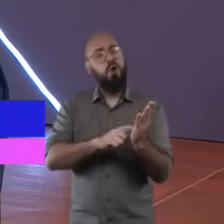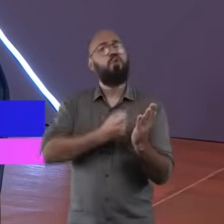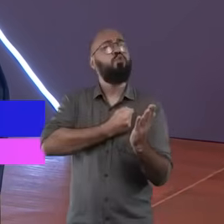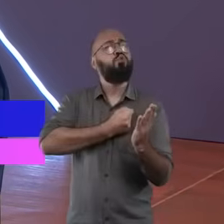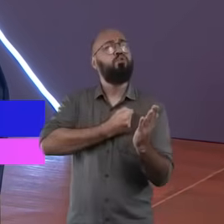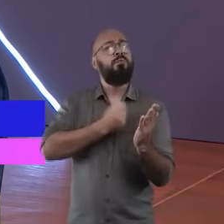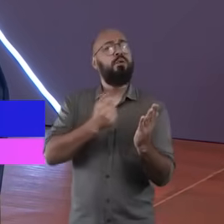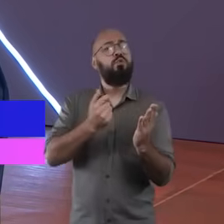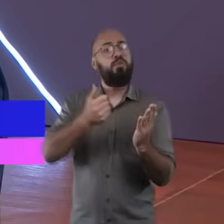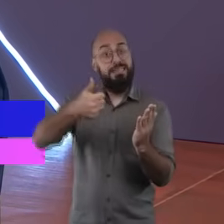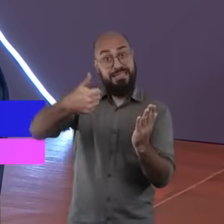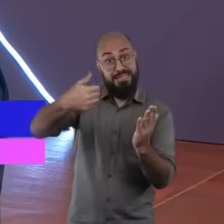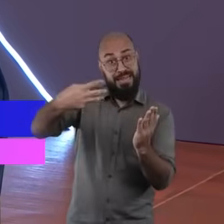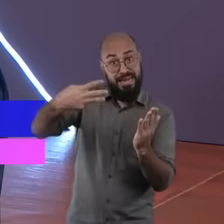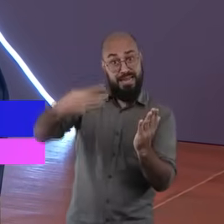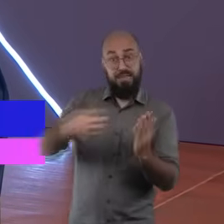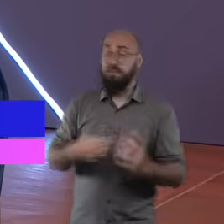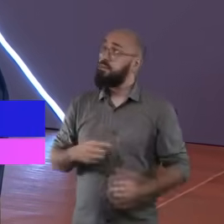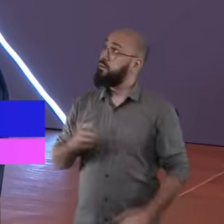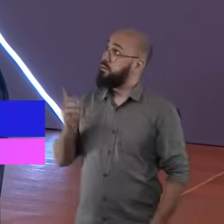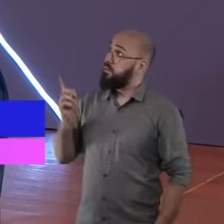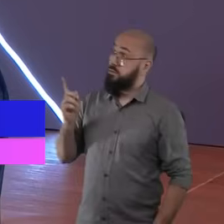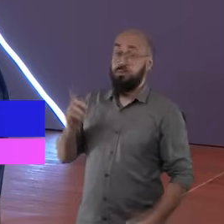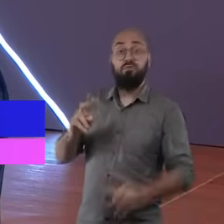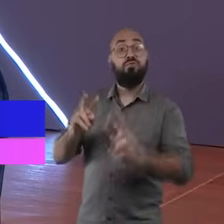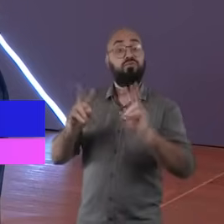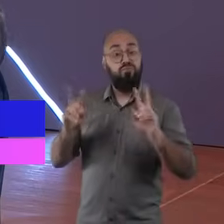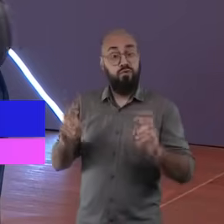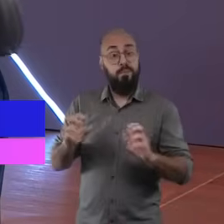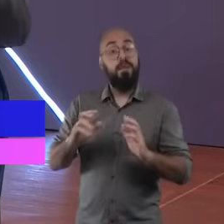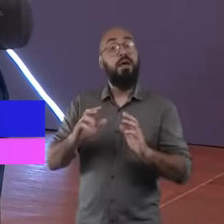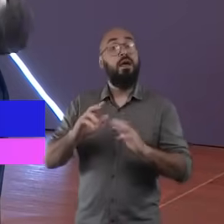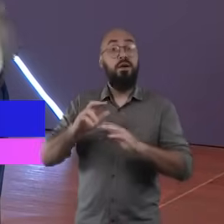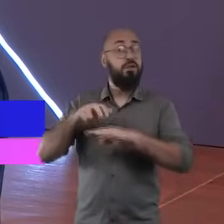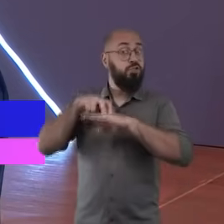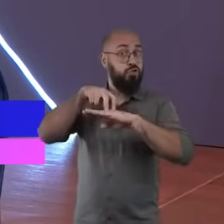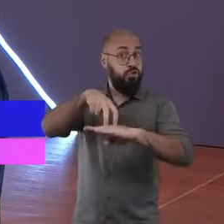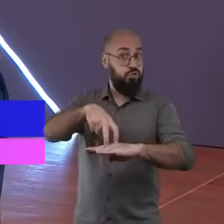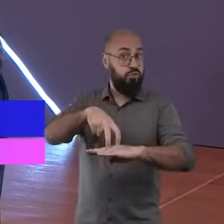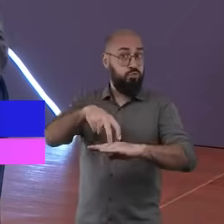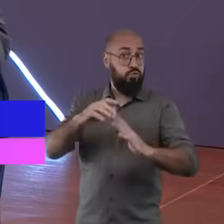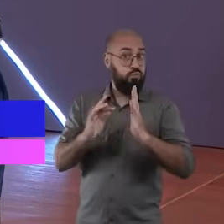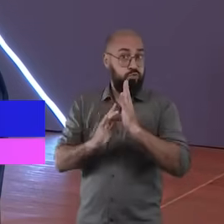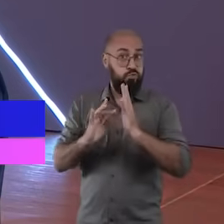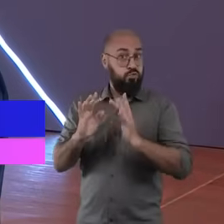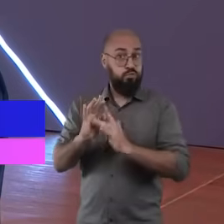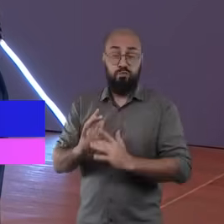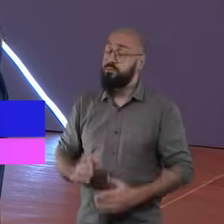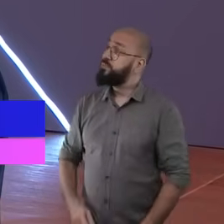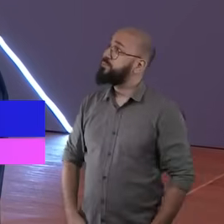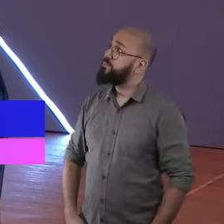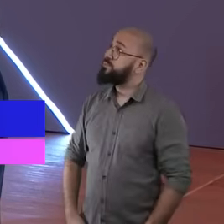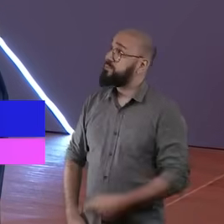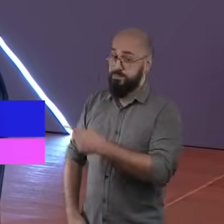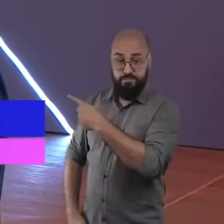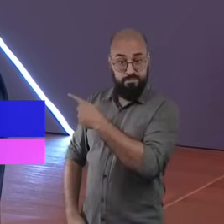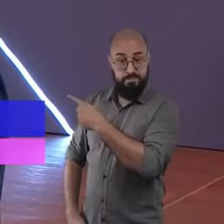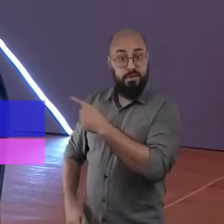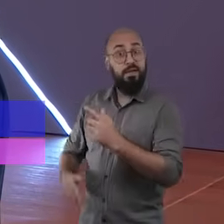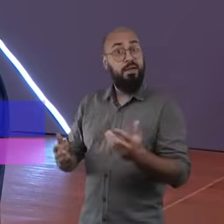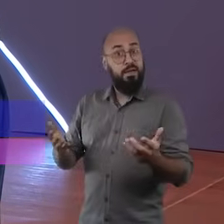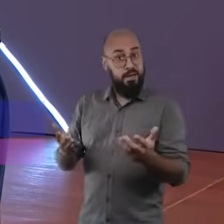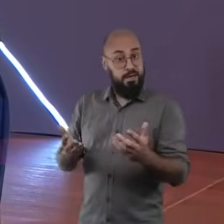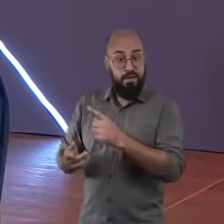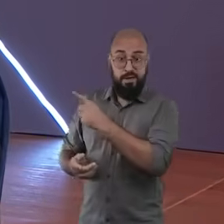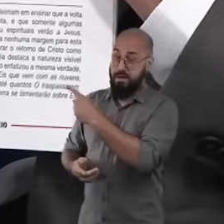número 13 vai falar sobre a volta de Jesus. Deixa eu achar aqui, ó. Pronto, já achei. Esse aqui é o tema que nós vamos estudar